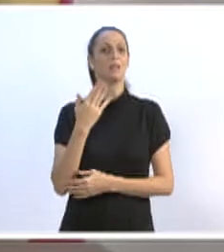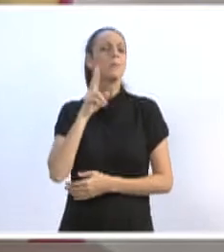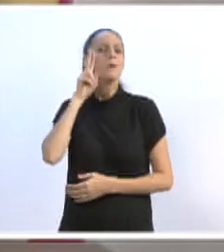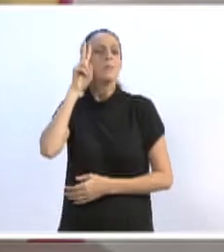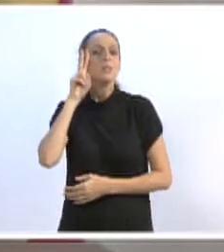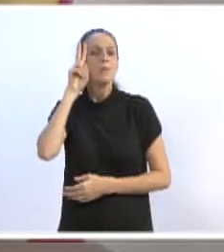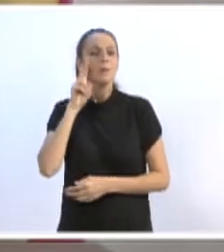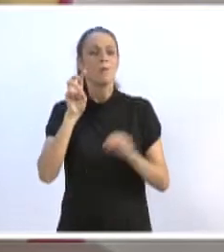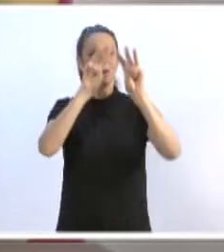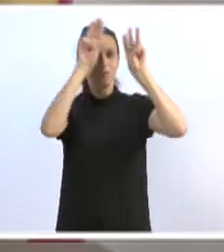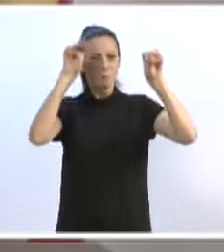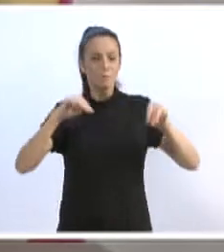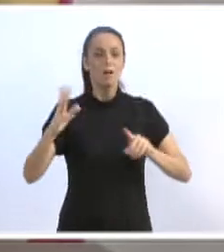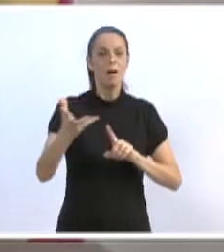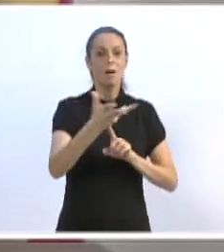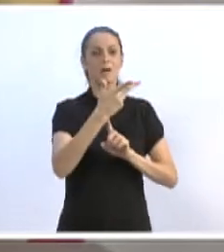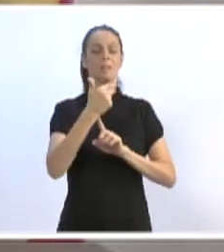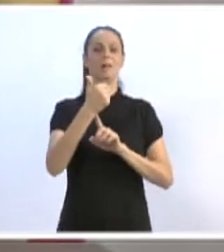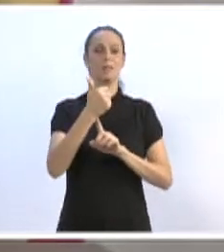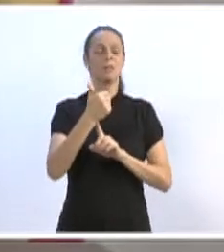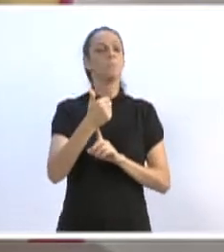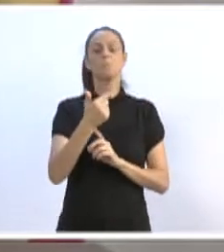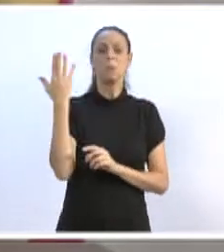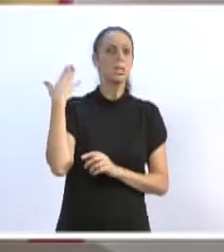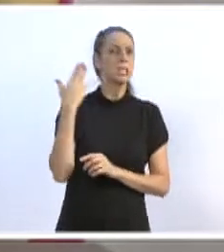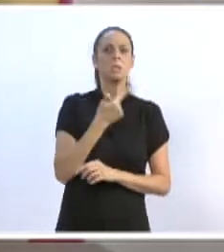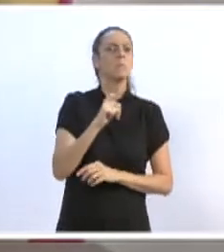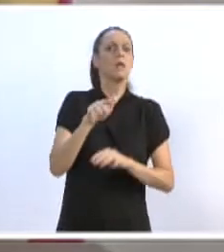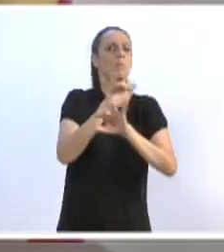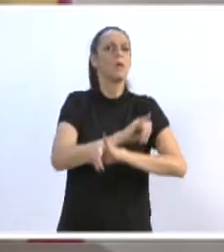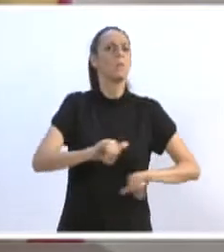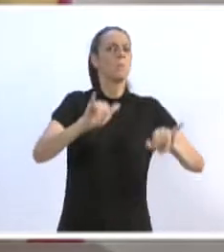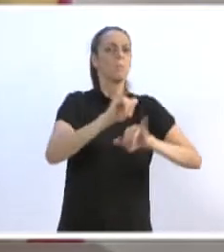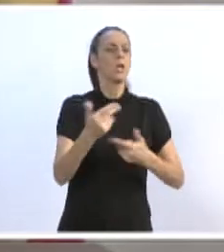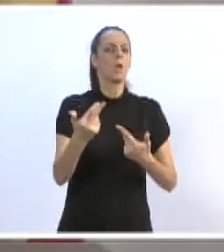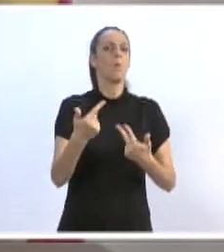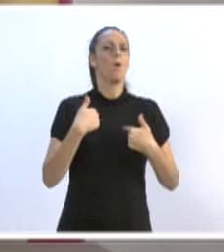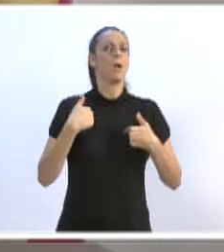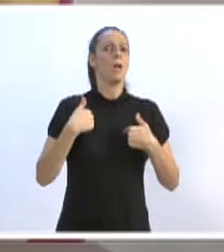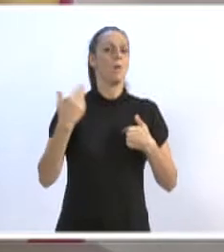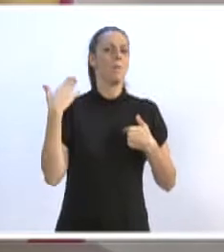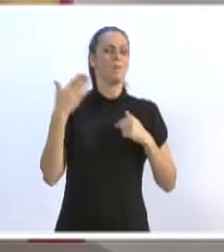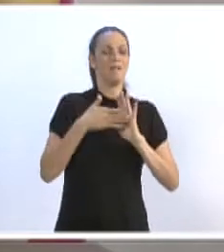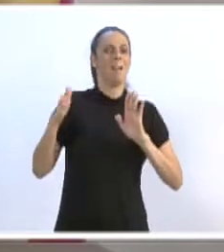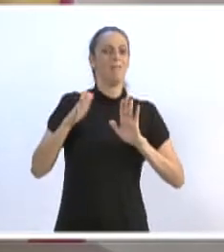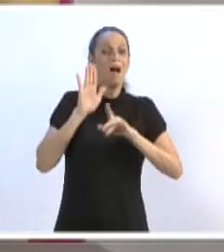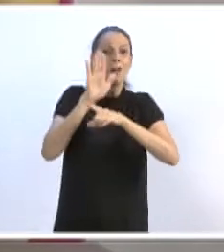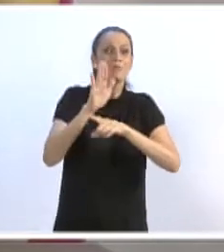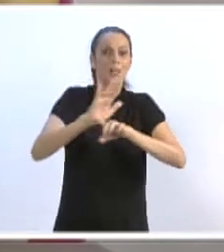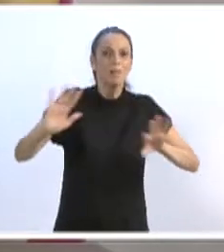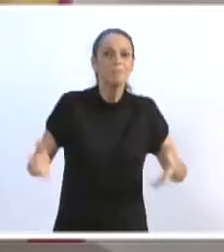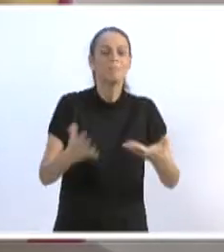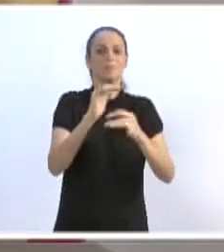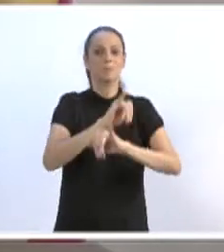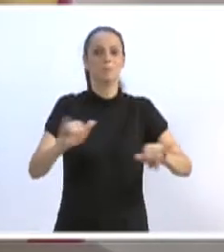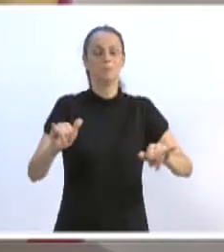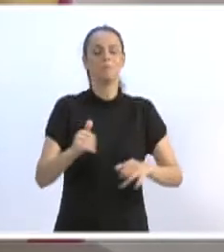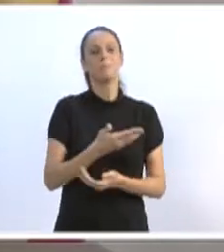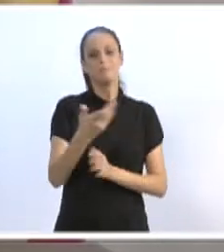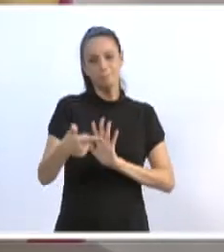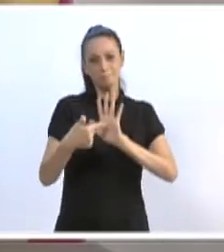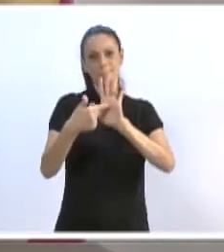em que eu consegui também dar destaque dos artistas de Blumenau em todo o mundo. Eu não acredito que